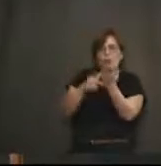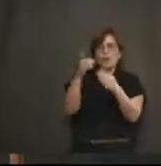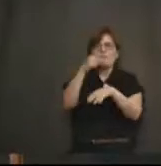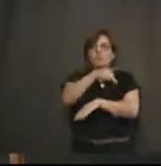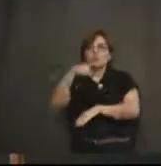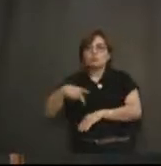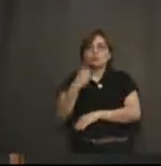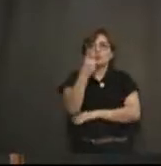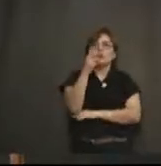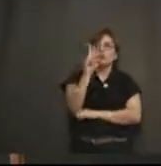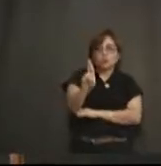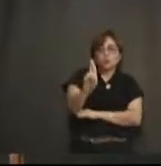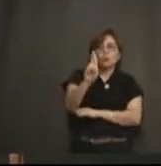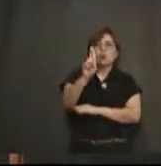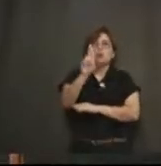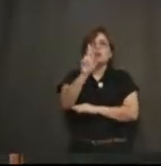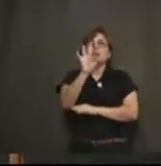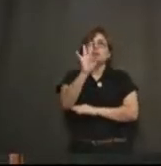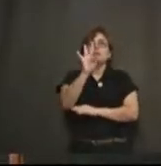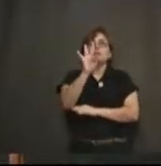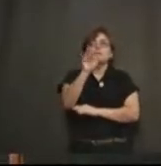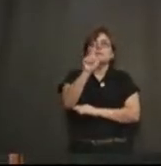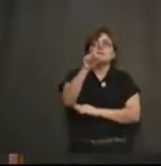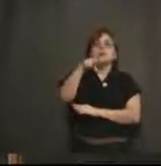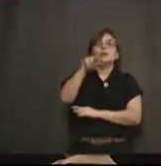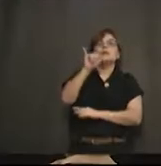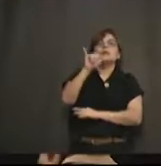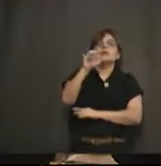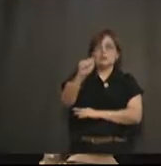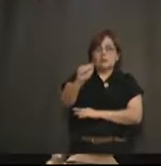Tânia Madeleine Begazo Valdívia.